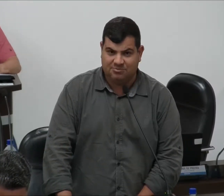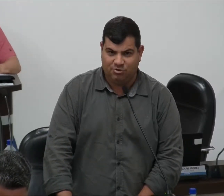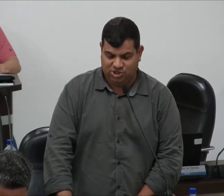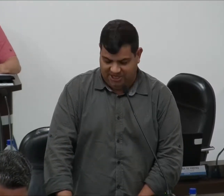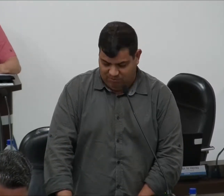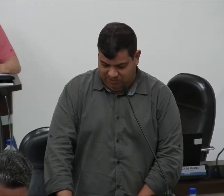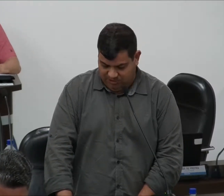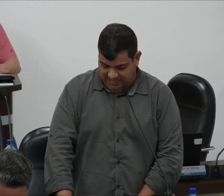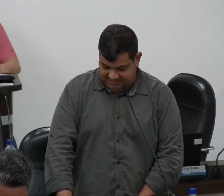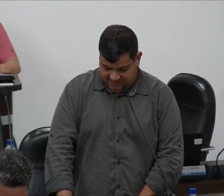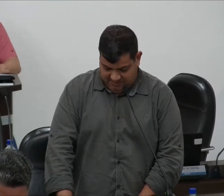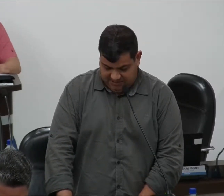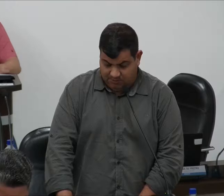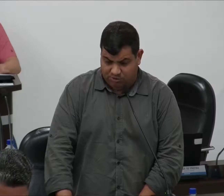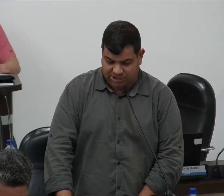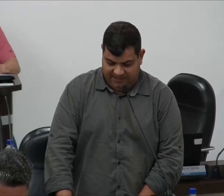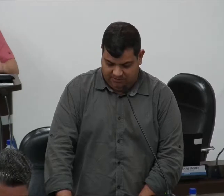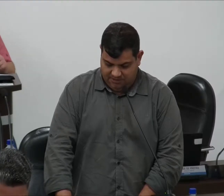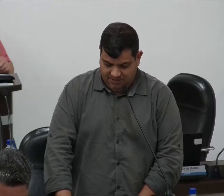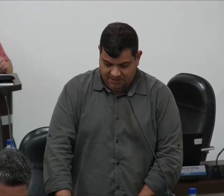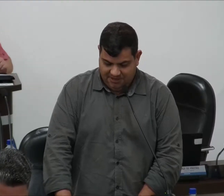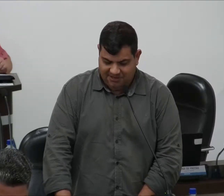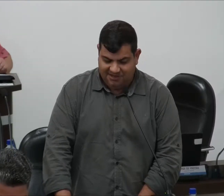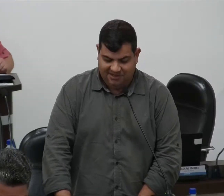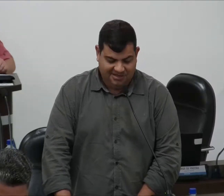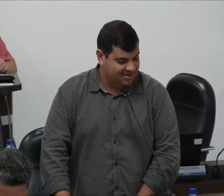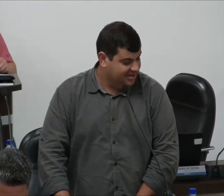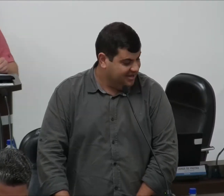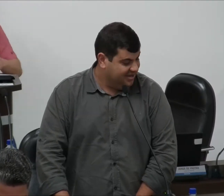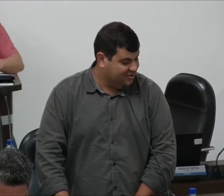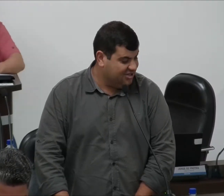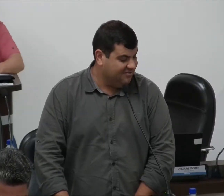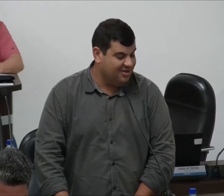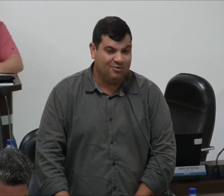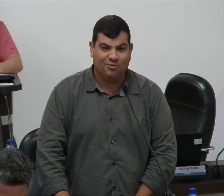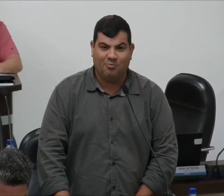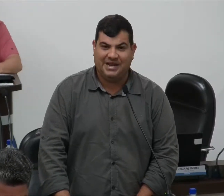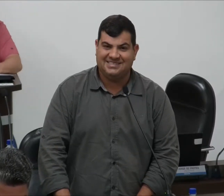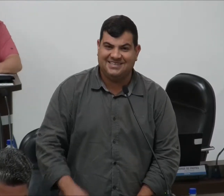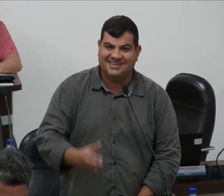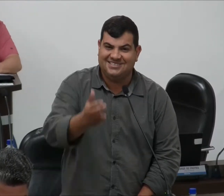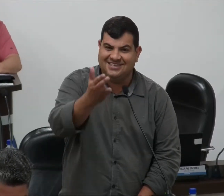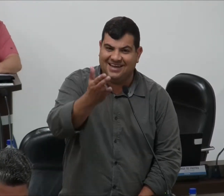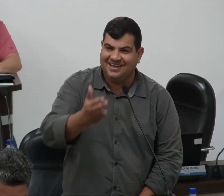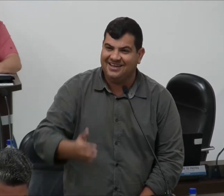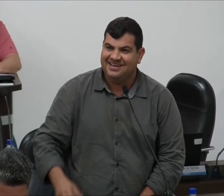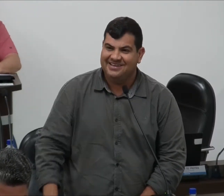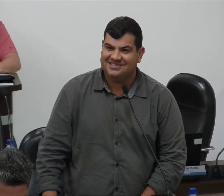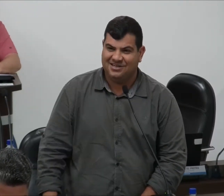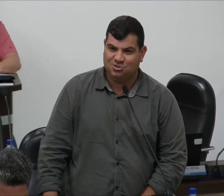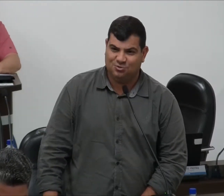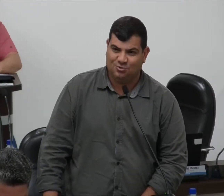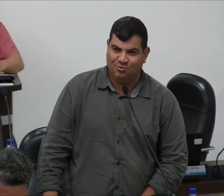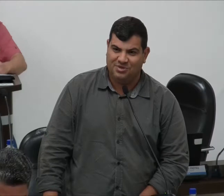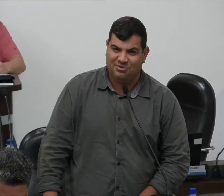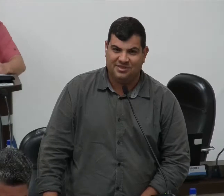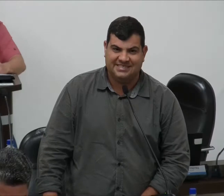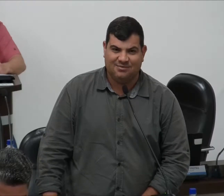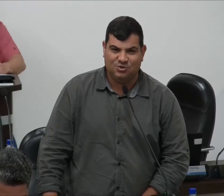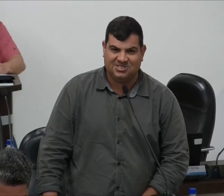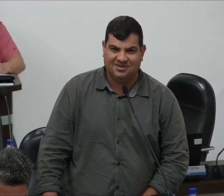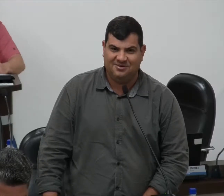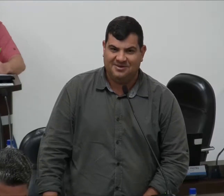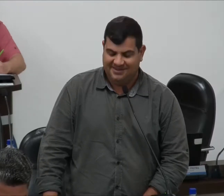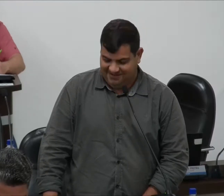muito esse projeto, uma entusiasta também desse projeto, e que eu tive o prazer dela estar junto comigo